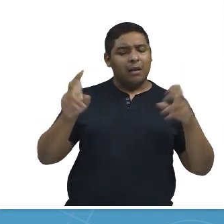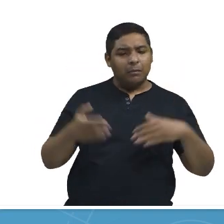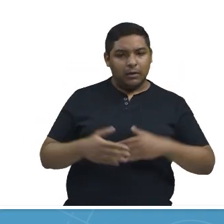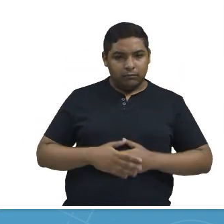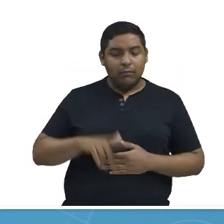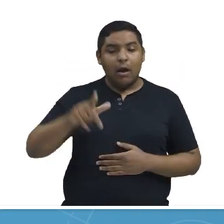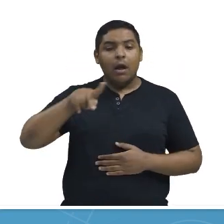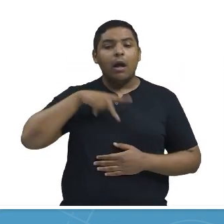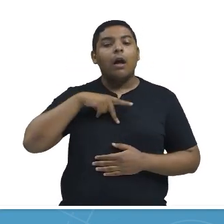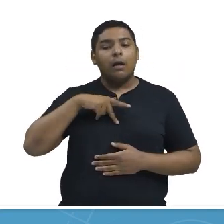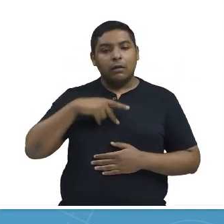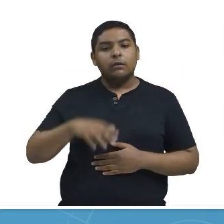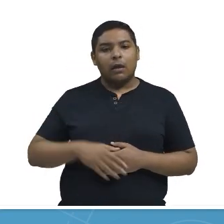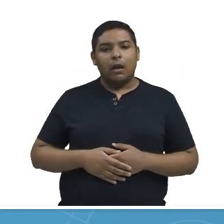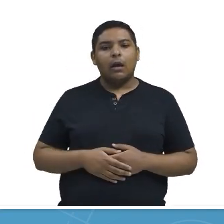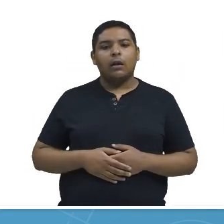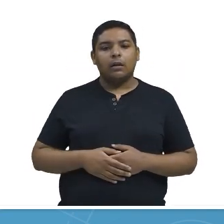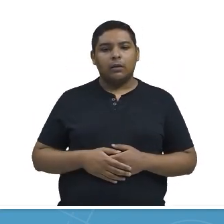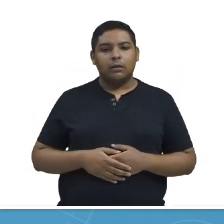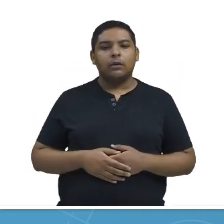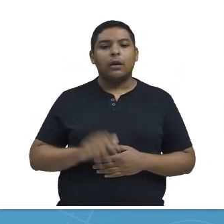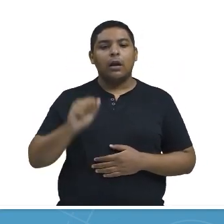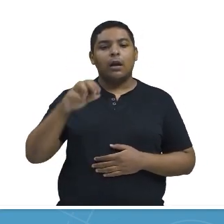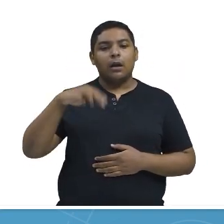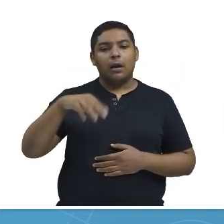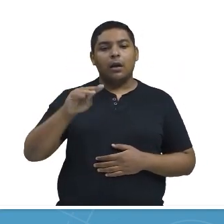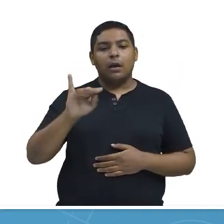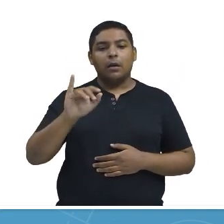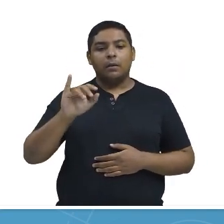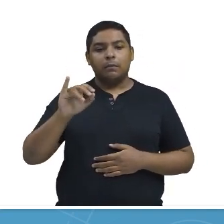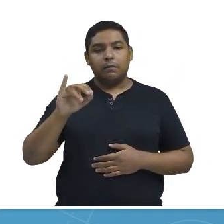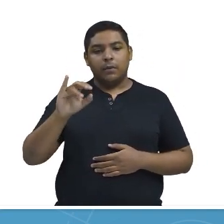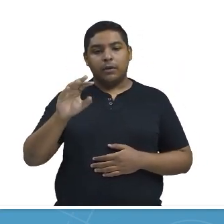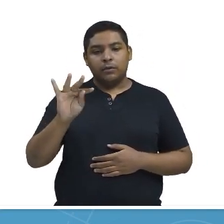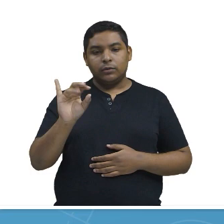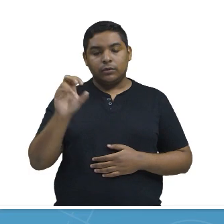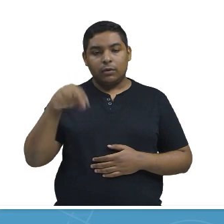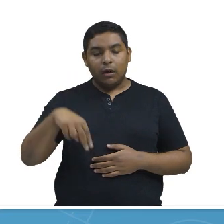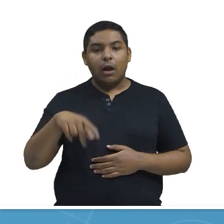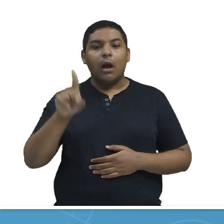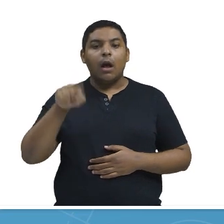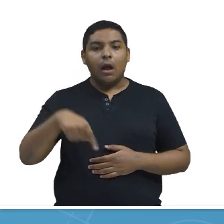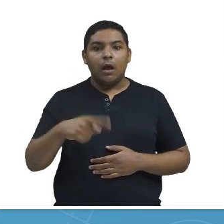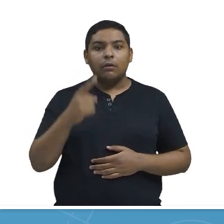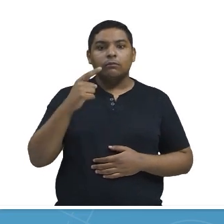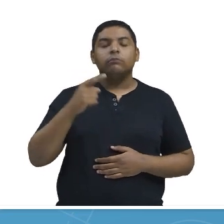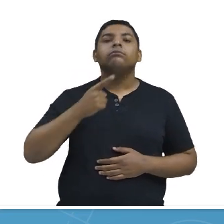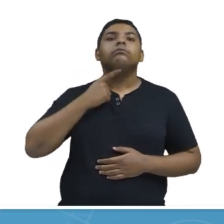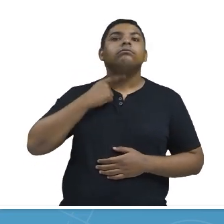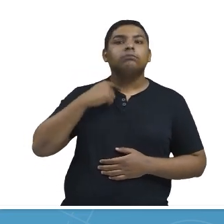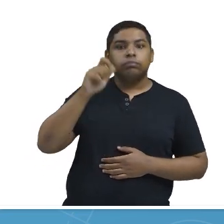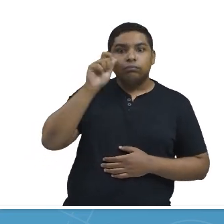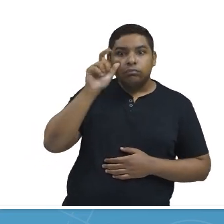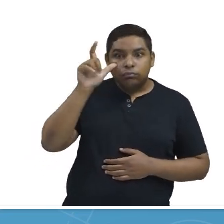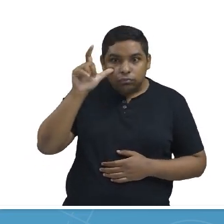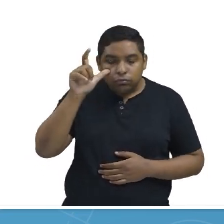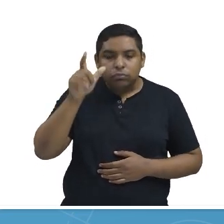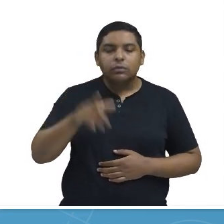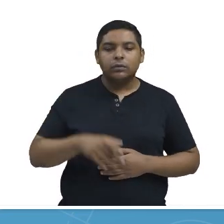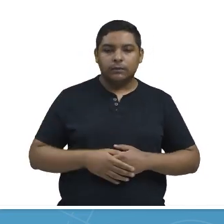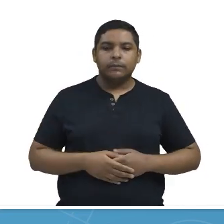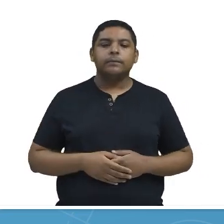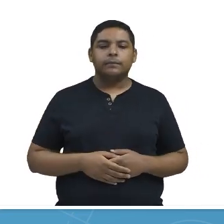uma ambition. Ambition significa ambição. Qual é a ambição dessa daughter, dessa filha da